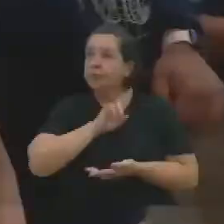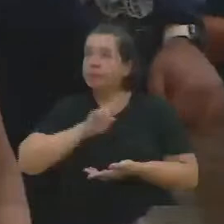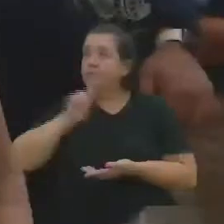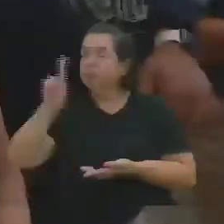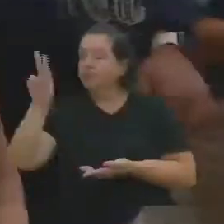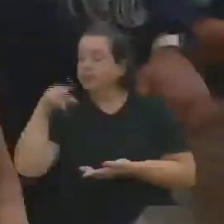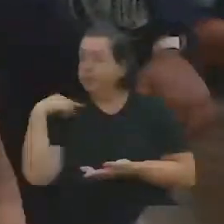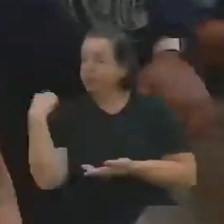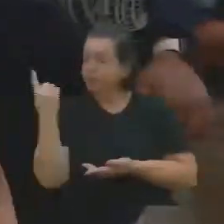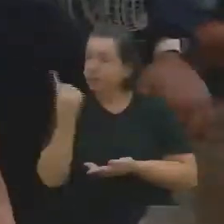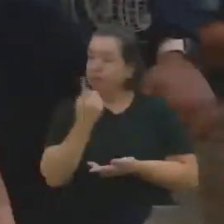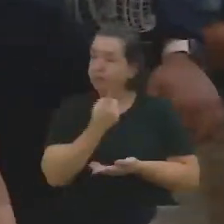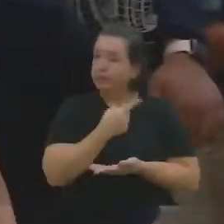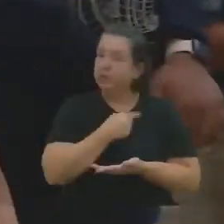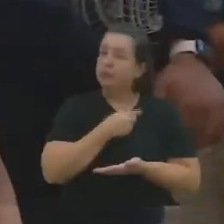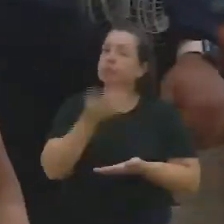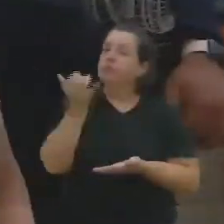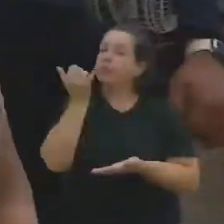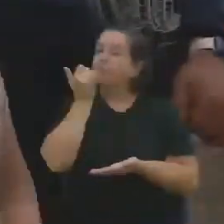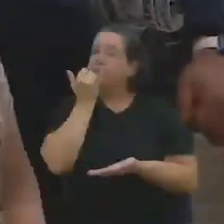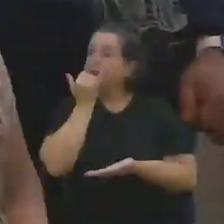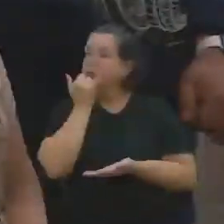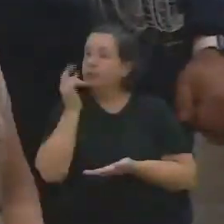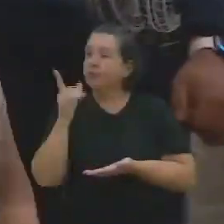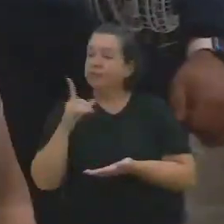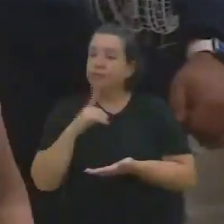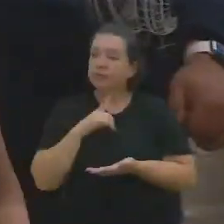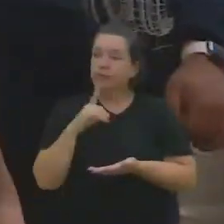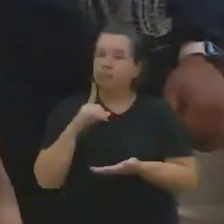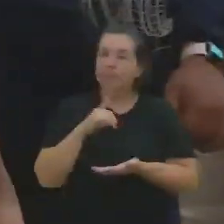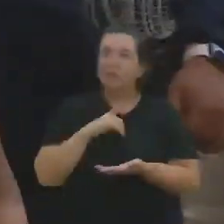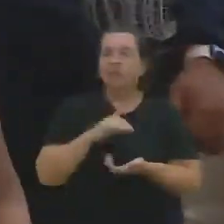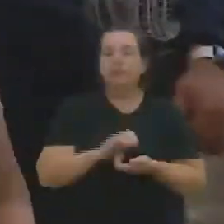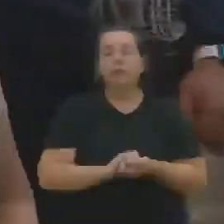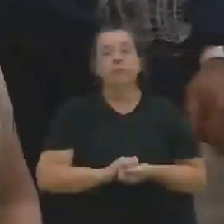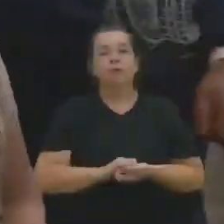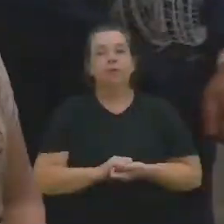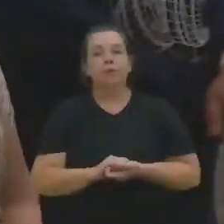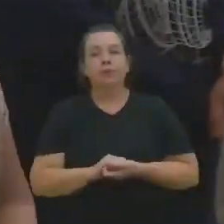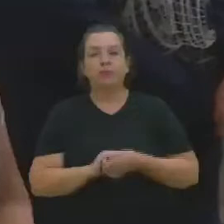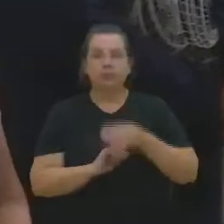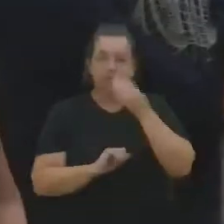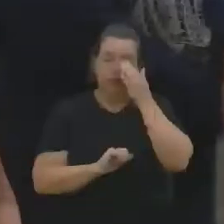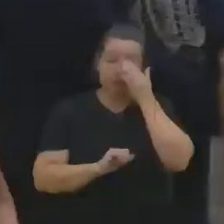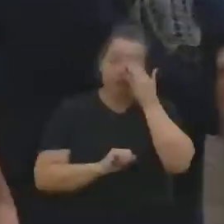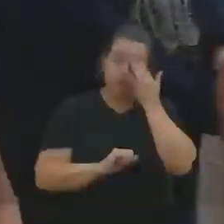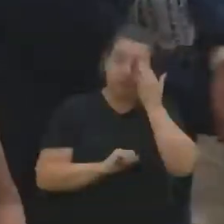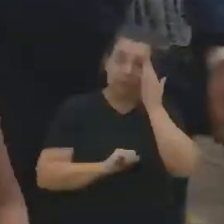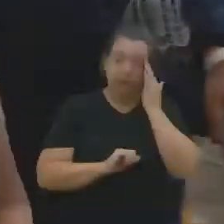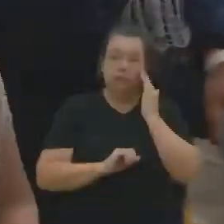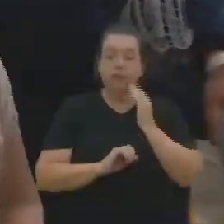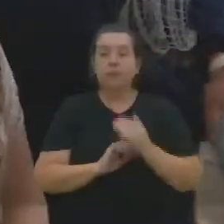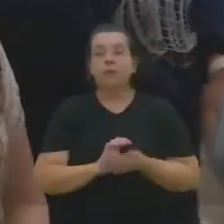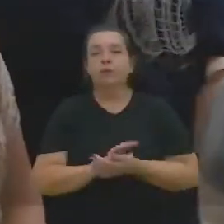nós. Senhor, Senhor, piedade de